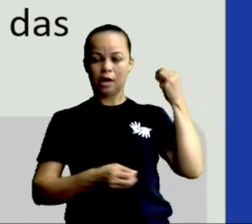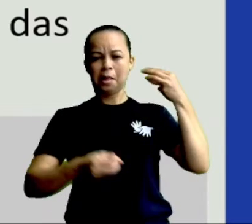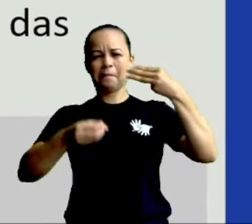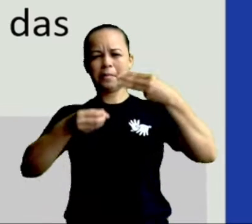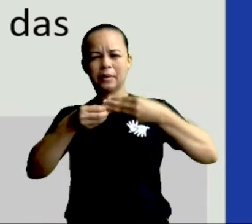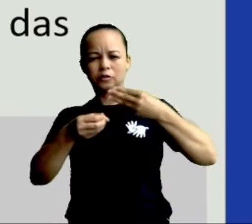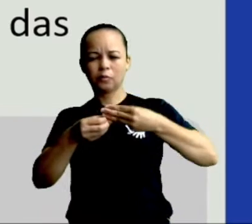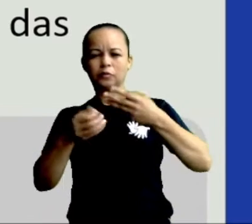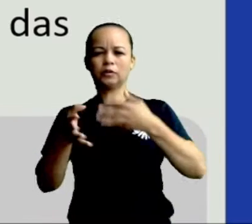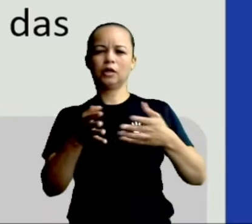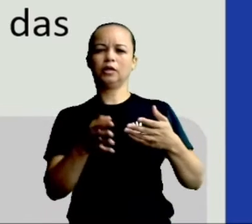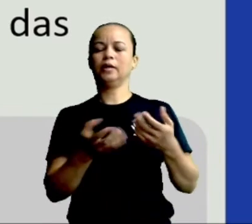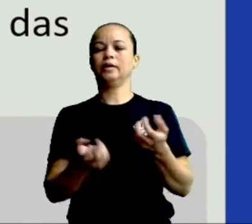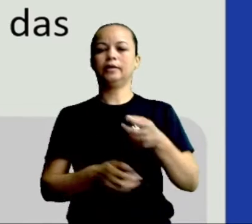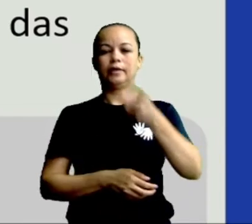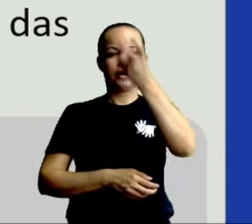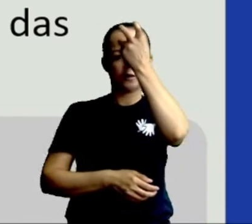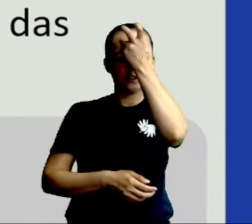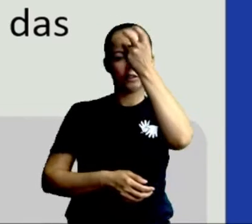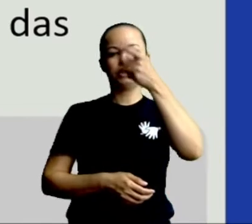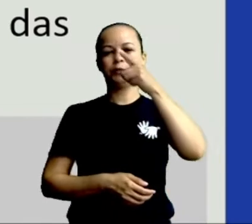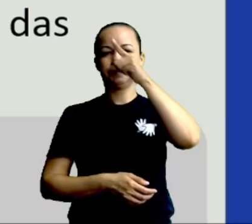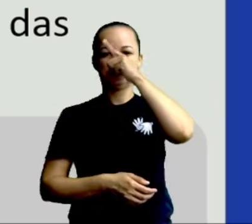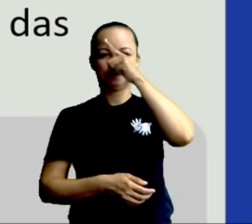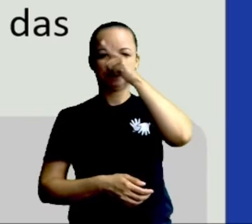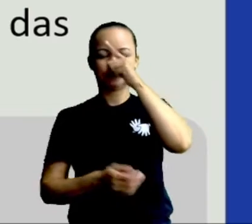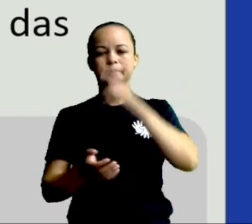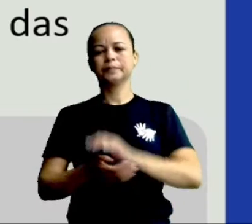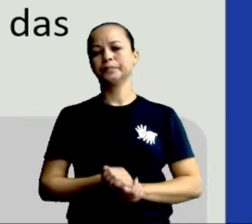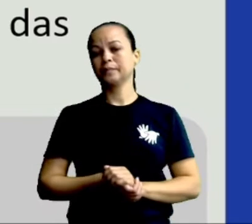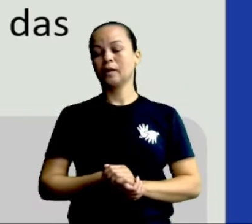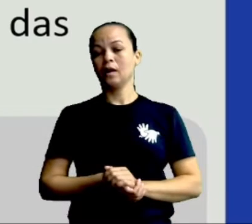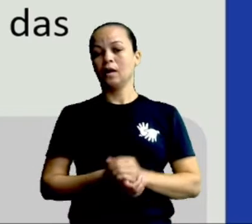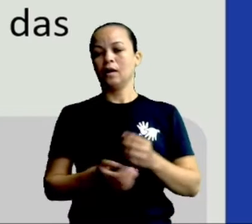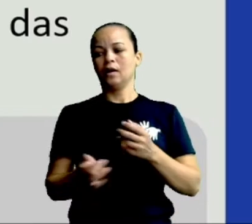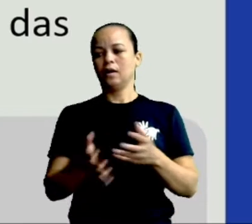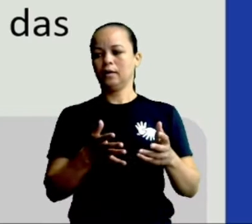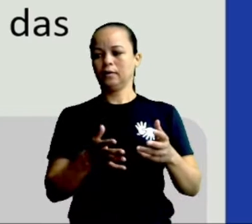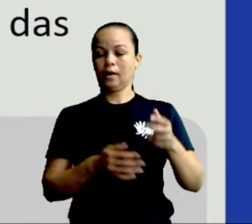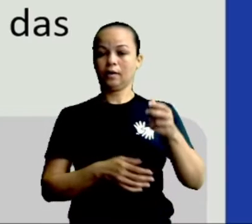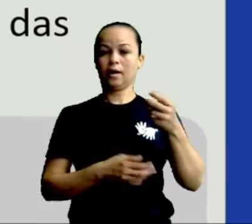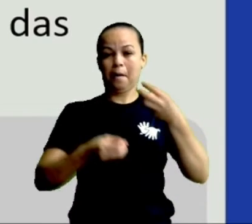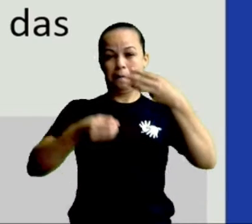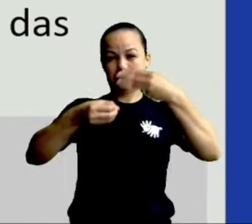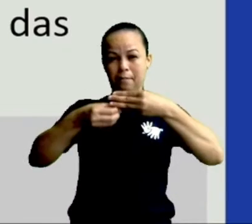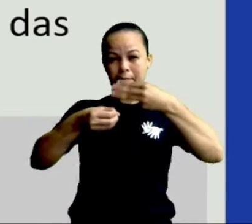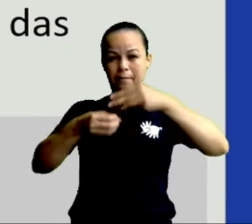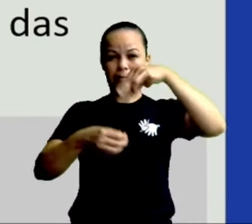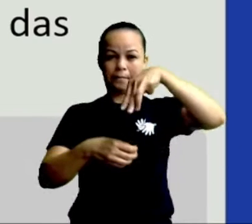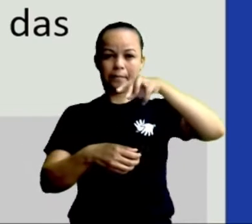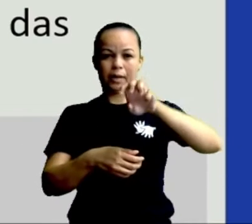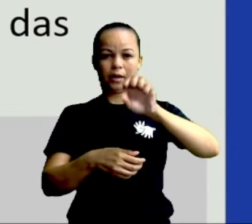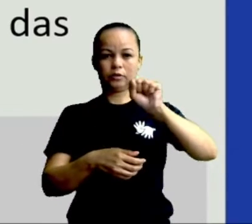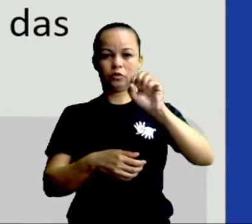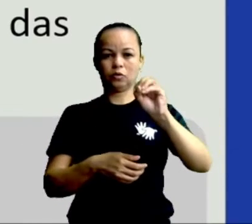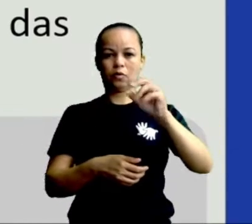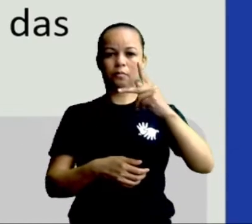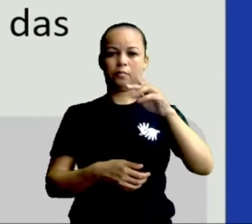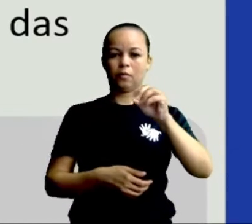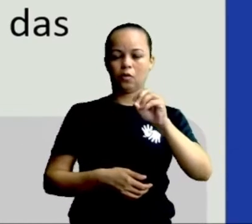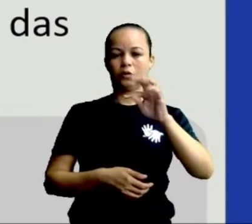Mesopotâmia, no Egito e na Grécia. Na Mesopotâmia, as religiões